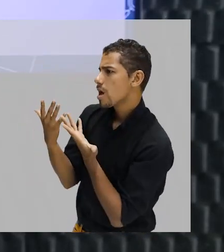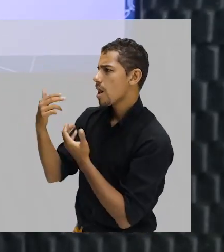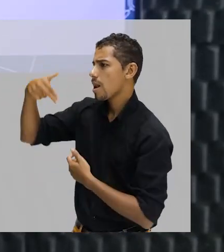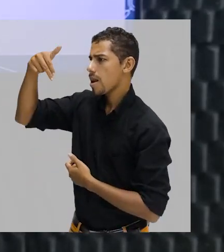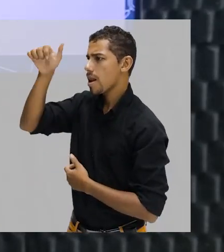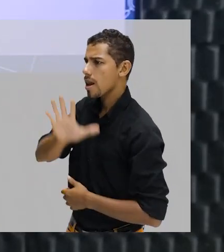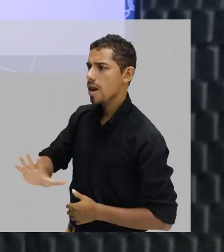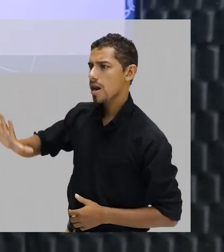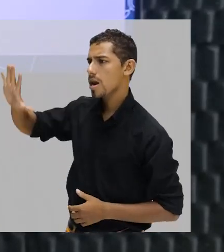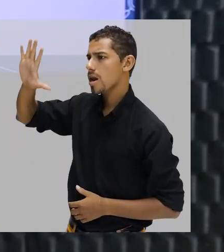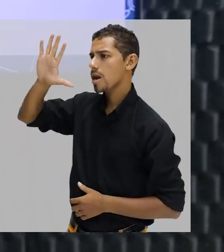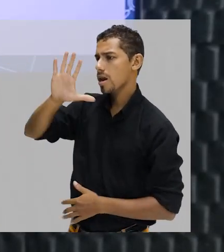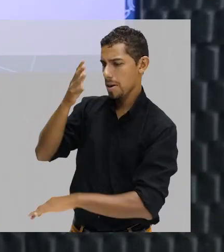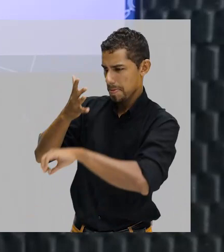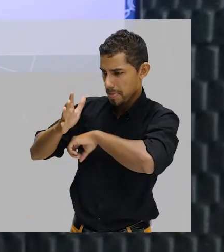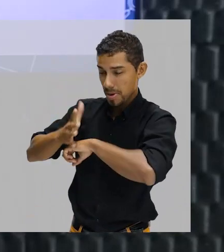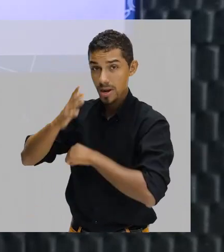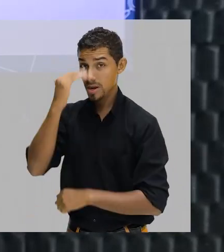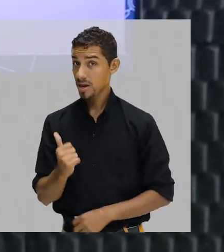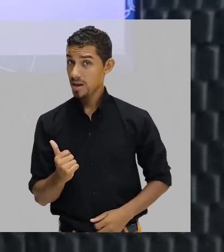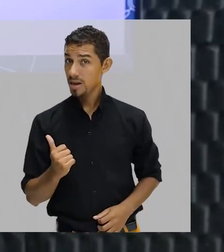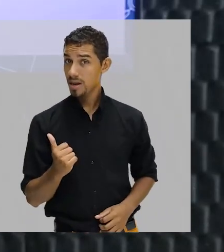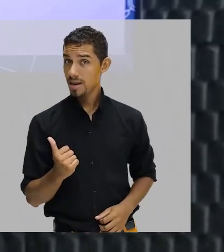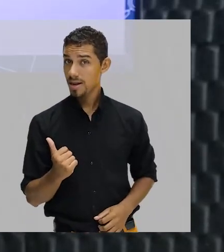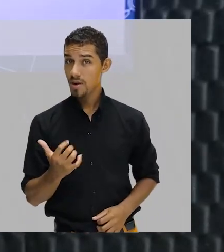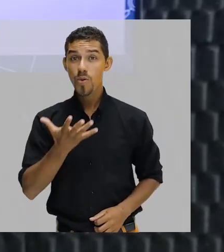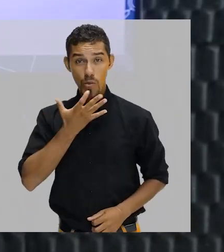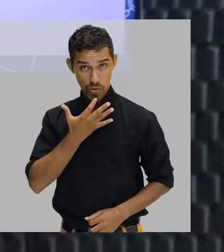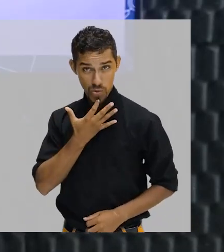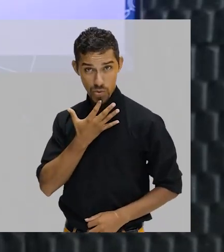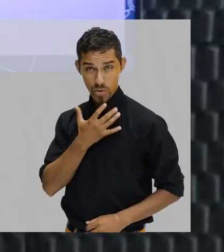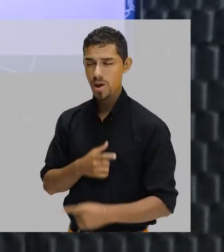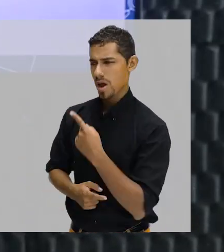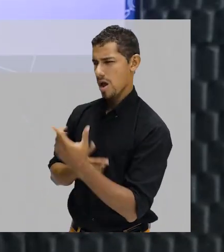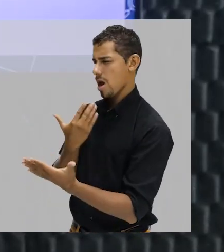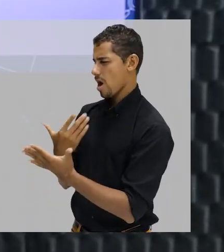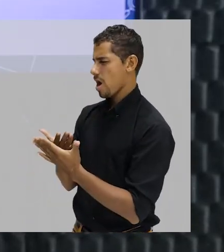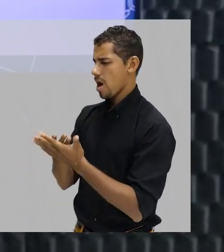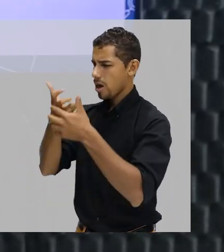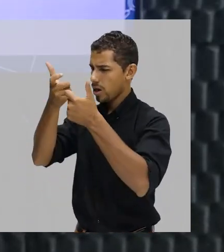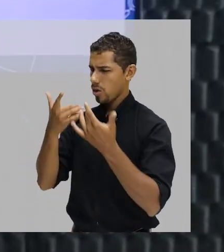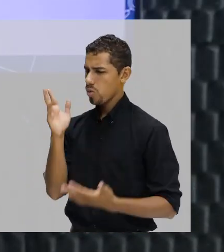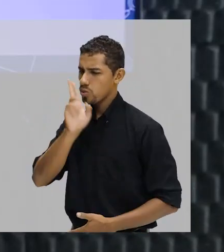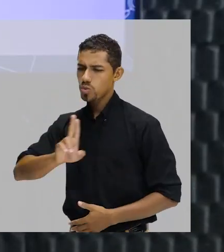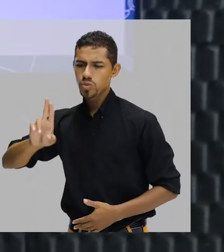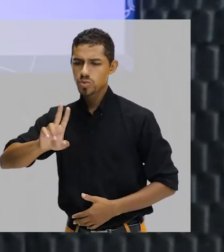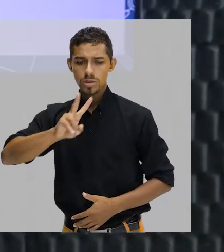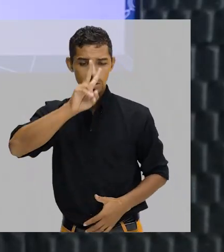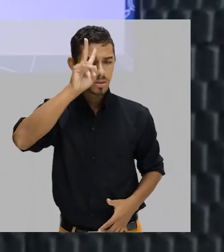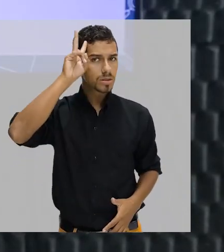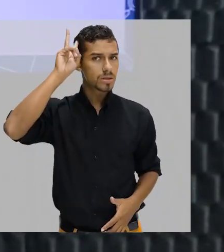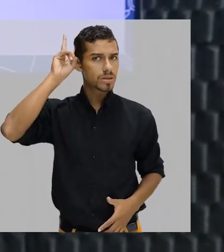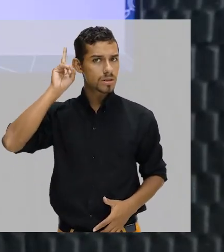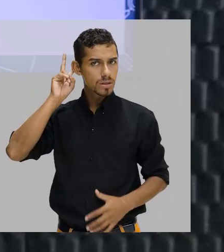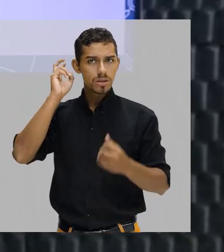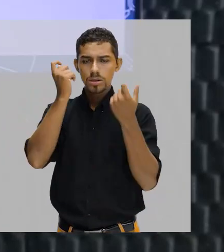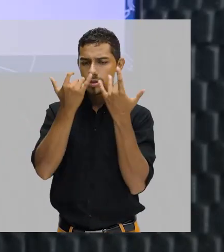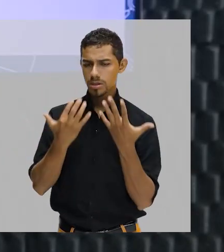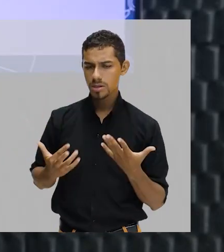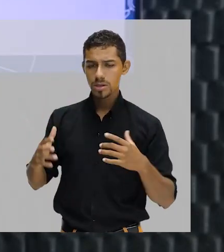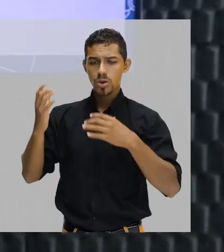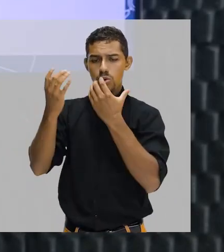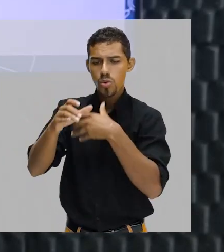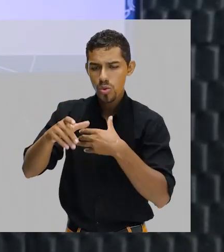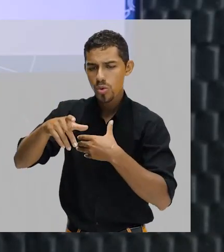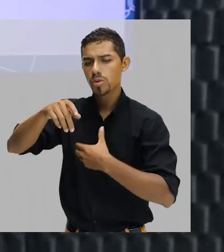na prática? É isso que nós vamos falar. É uma aula que tu pode utilizar muito, tá certo? Para o teu vestibular, mas também, galera, para concurso